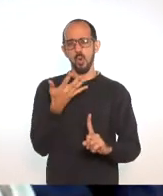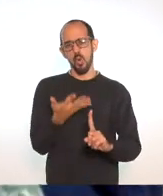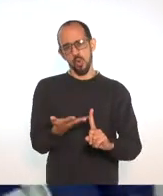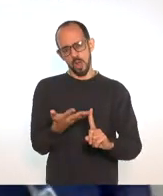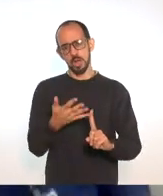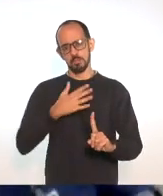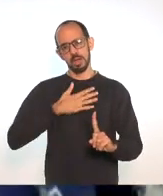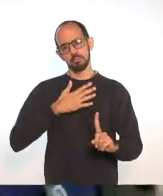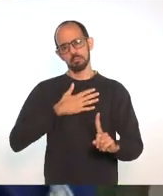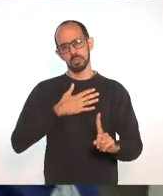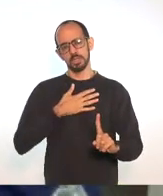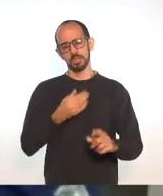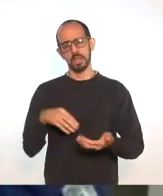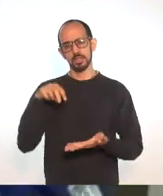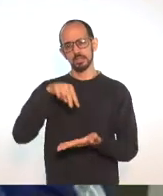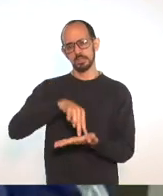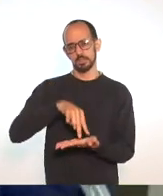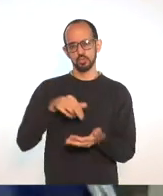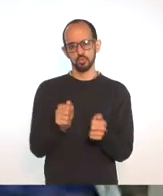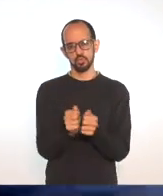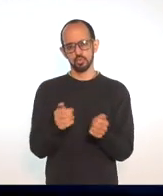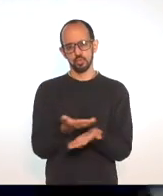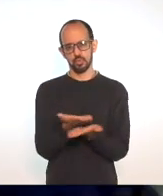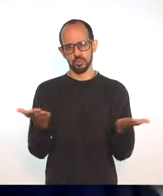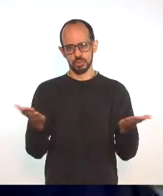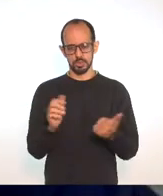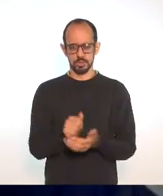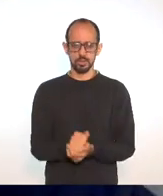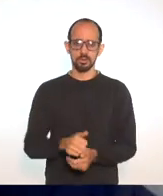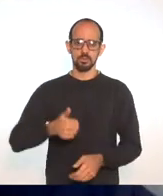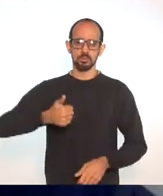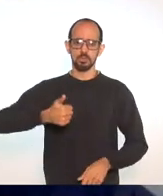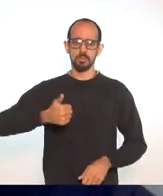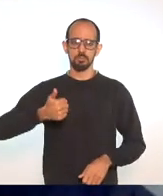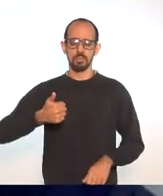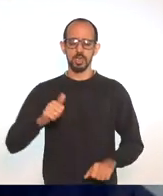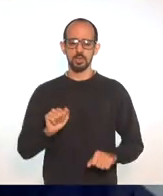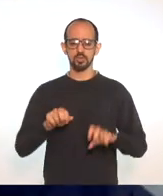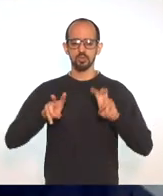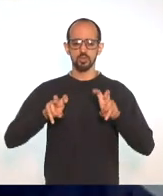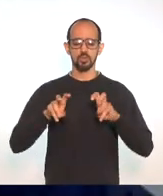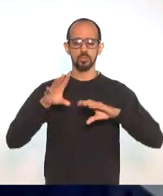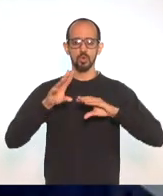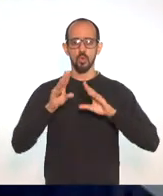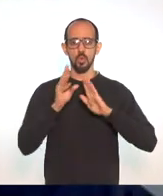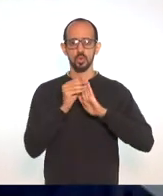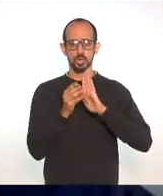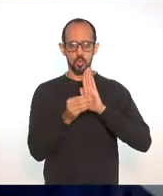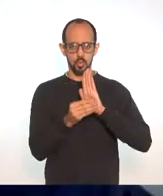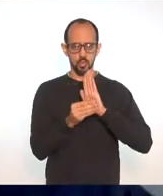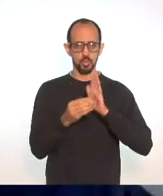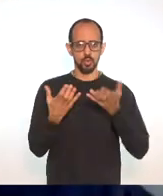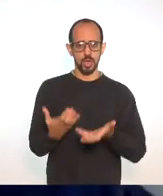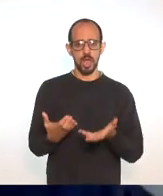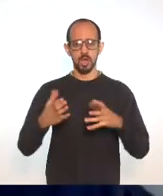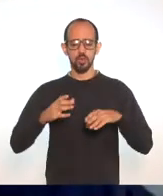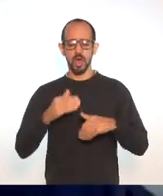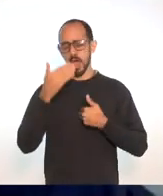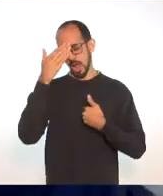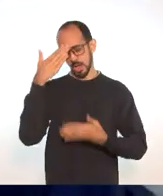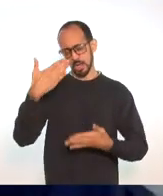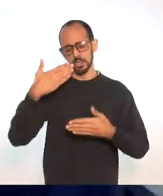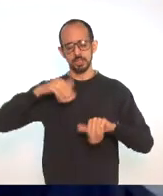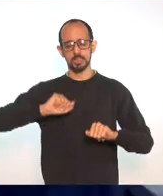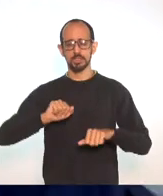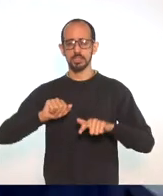dia é primeiramente ele relação à questão da matéria Esse é eu quero agradecer o empenho